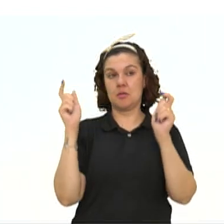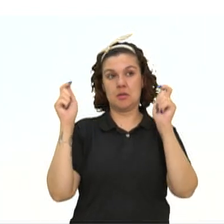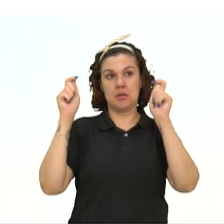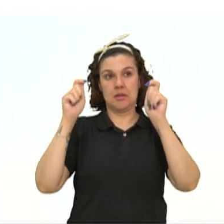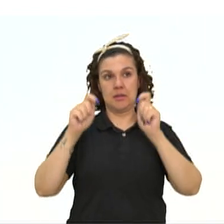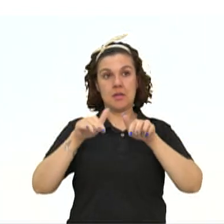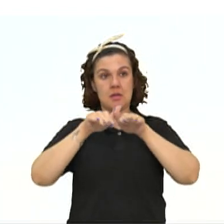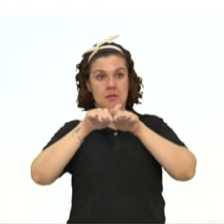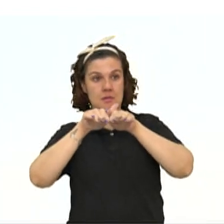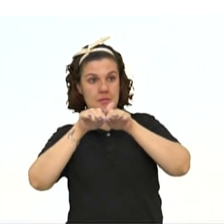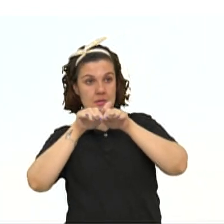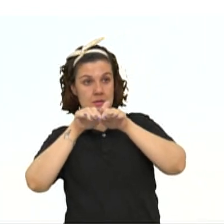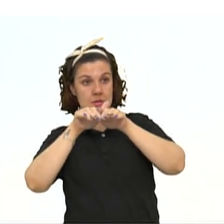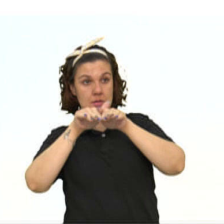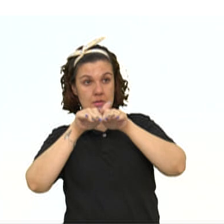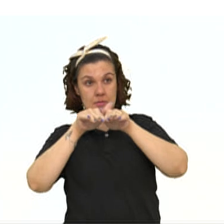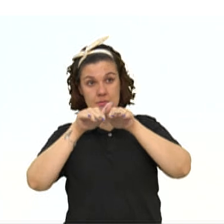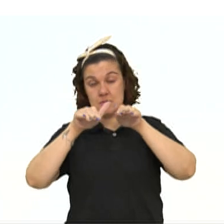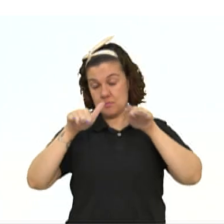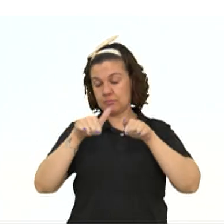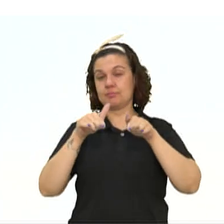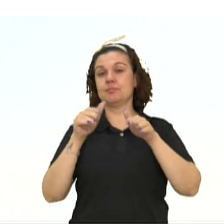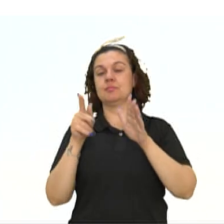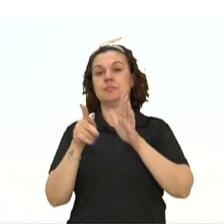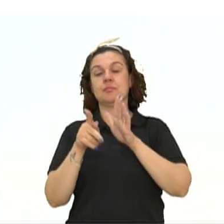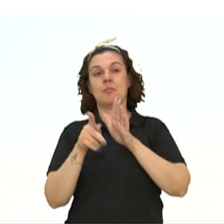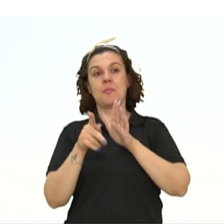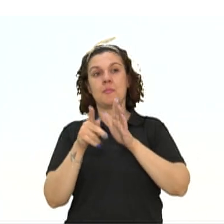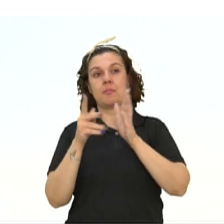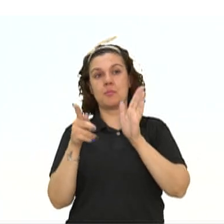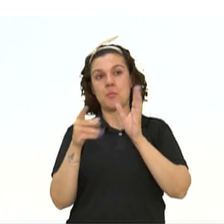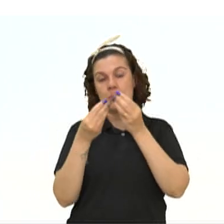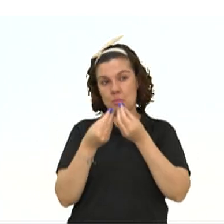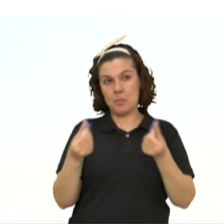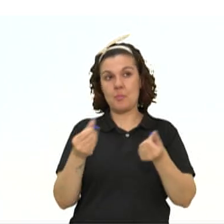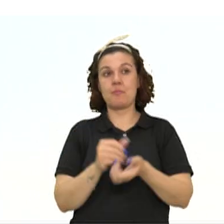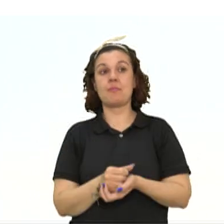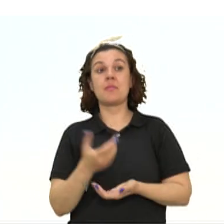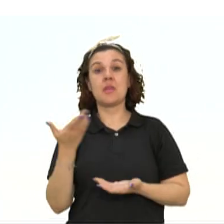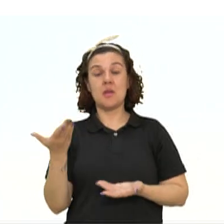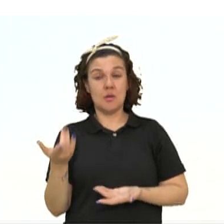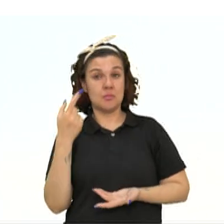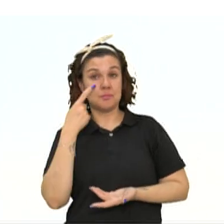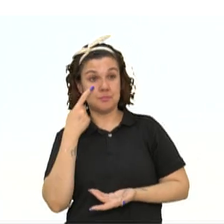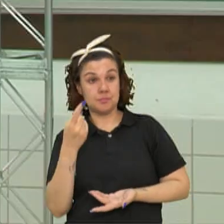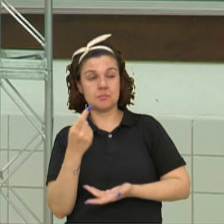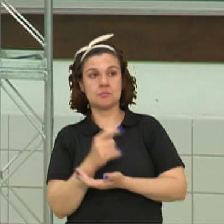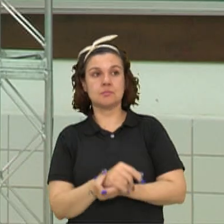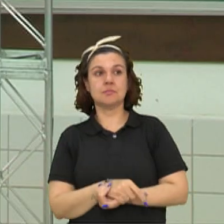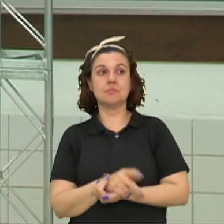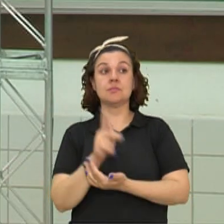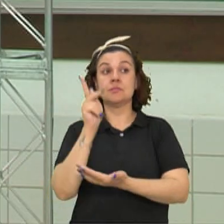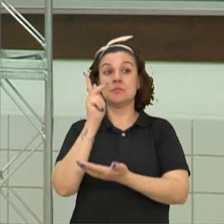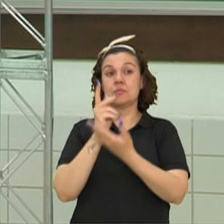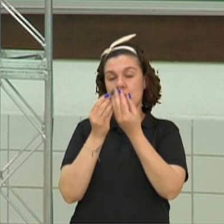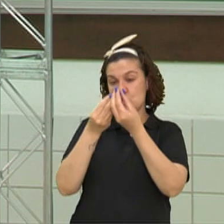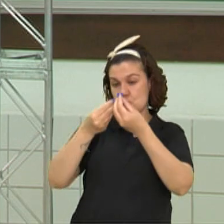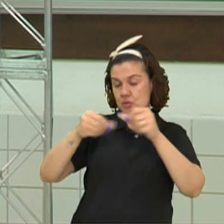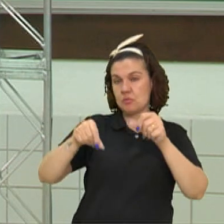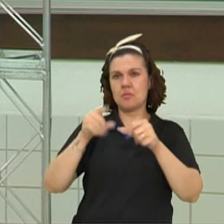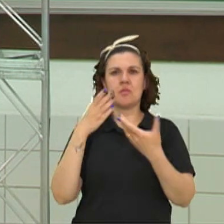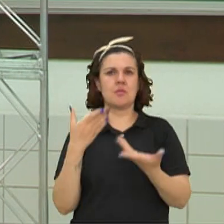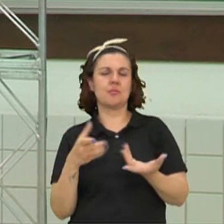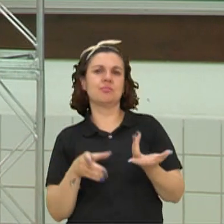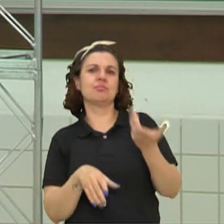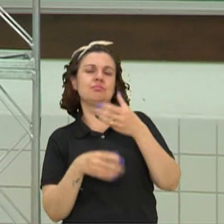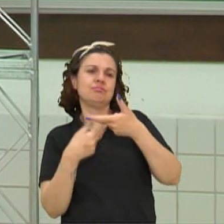suficiente para que a solução obtida seja diluída. Então, dissolução é o ato de dissolver. Então,